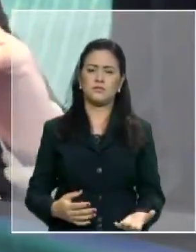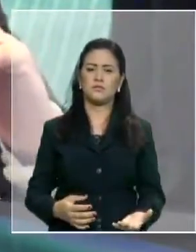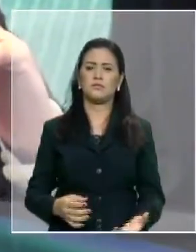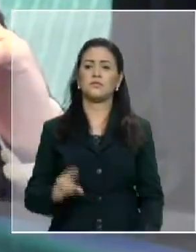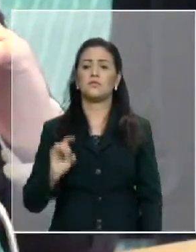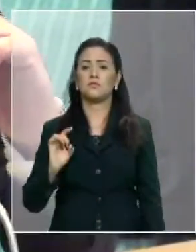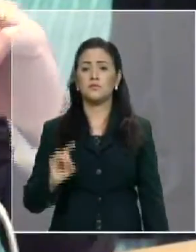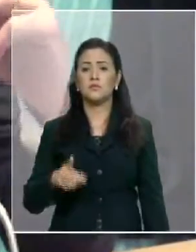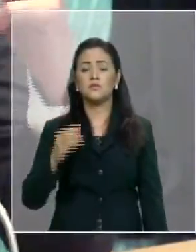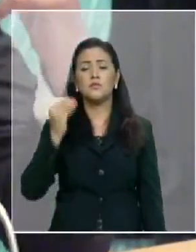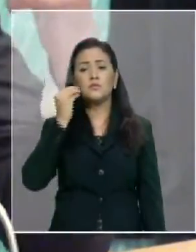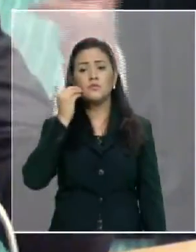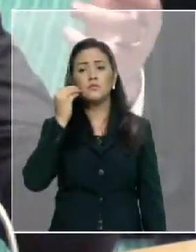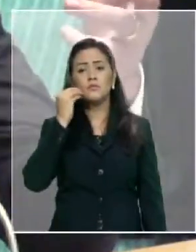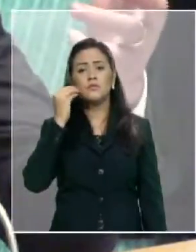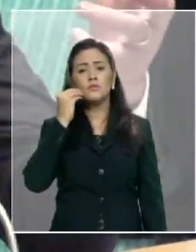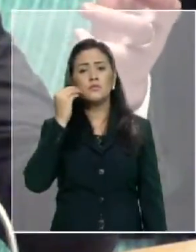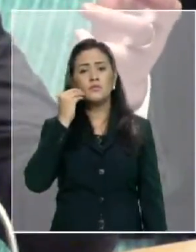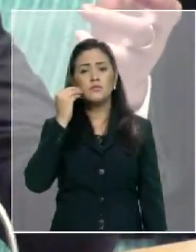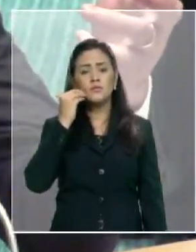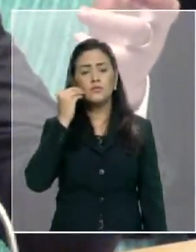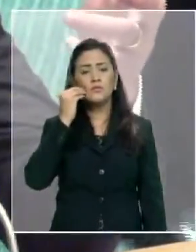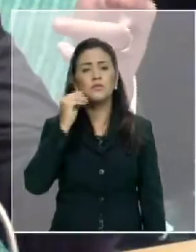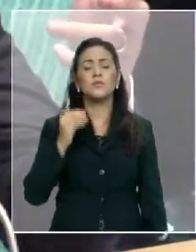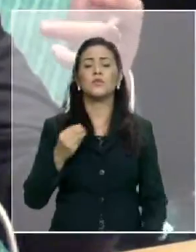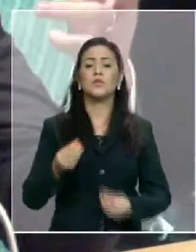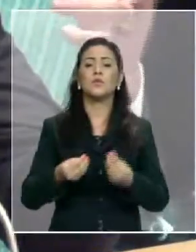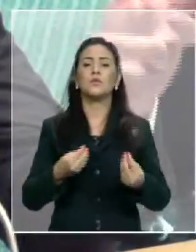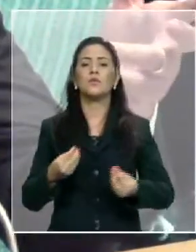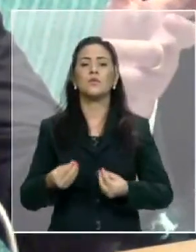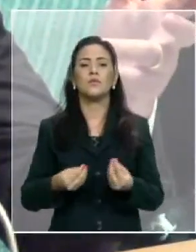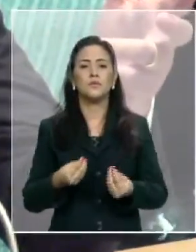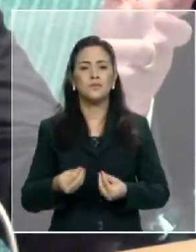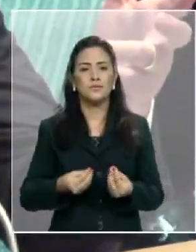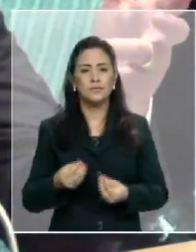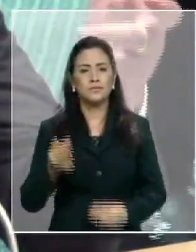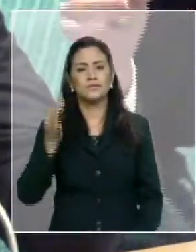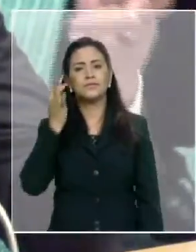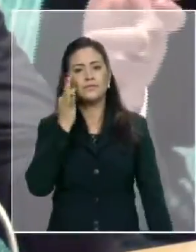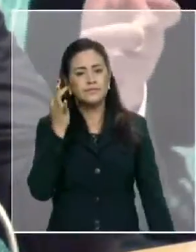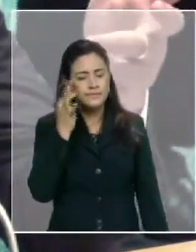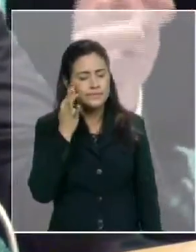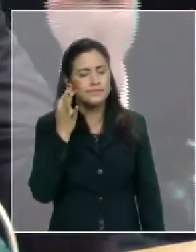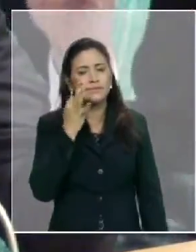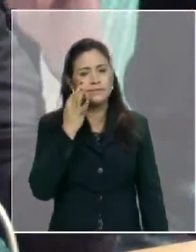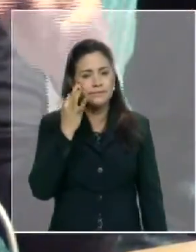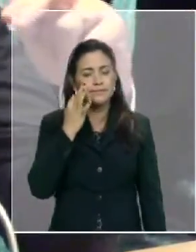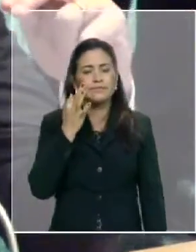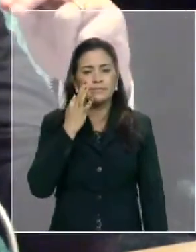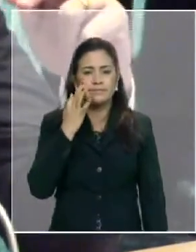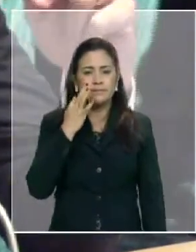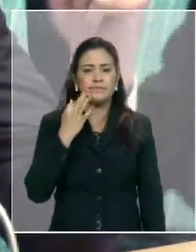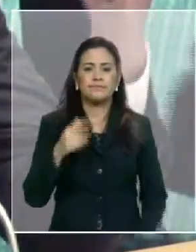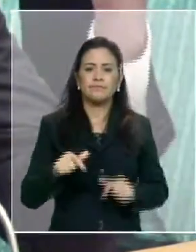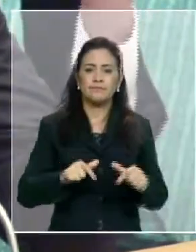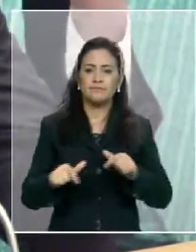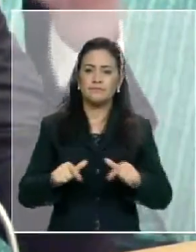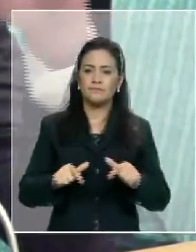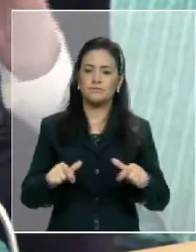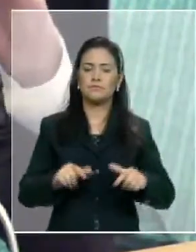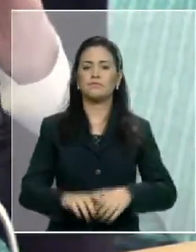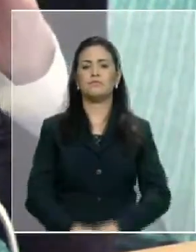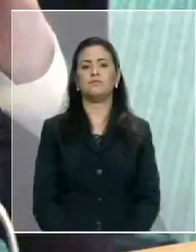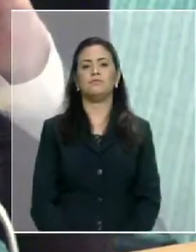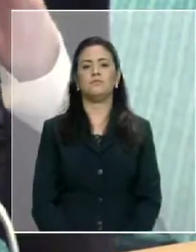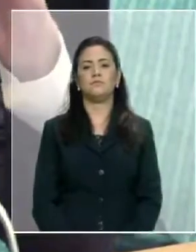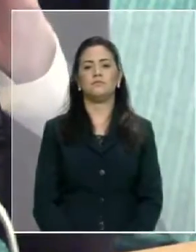ver o nível que esse governador, ditador, está aí. E outra coisa, estou participando